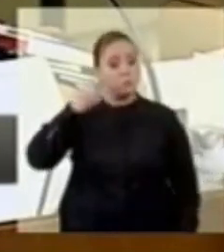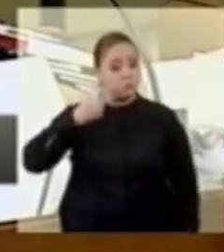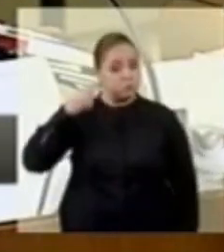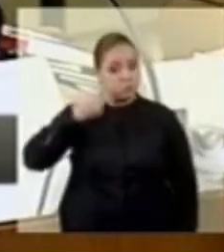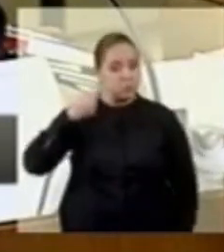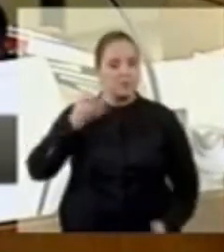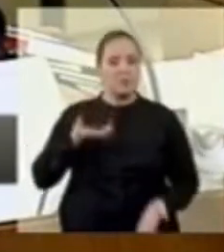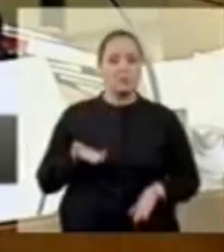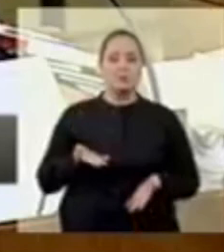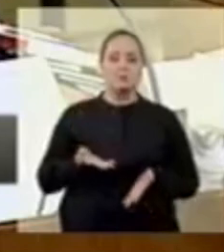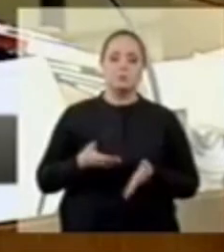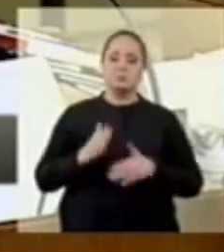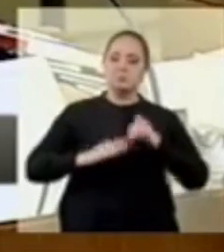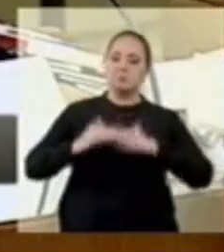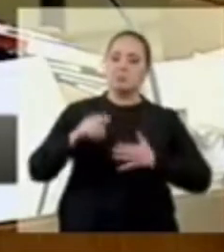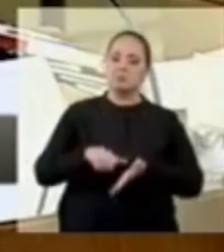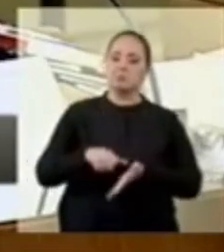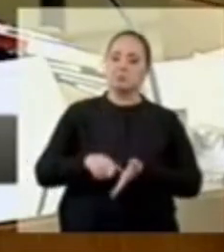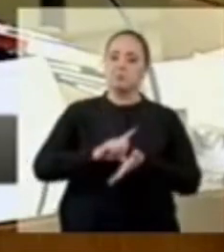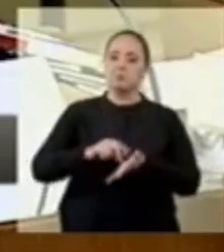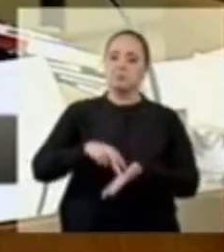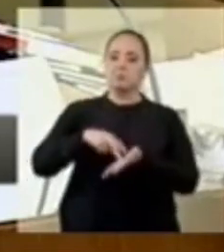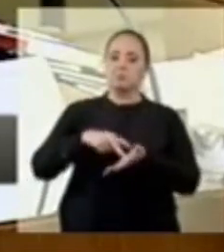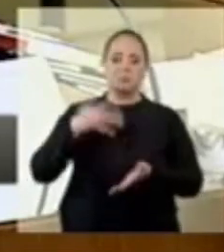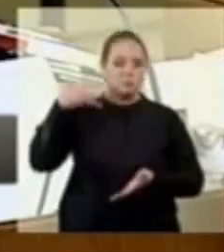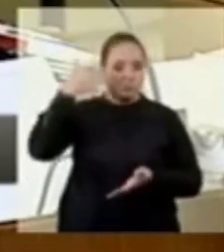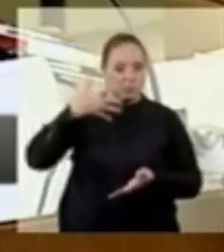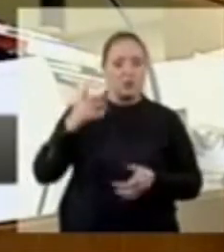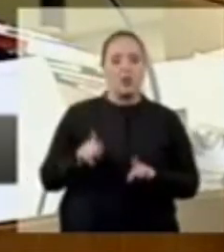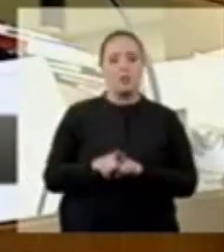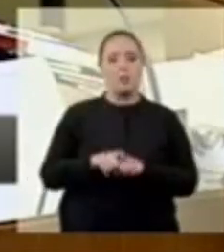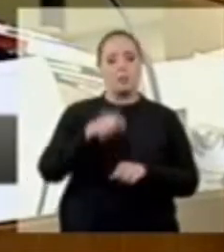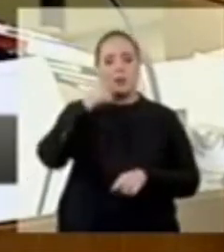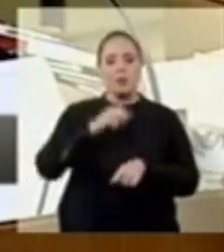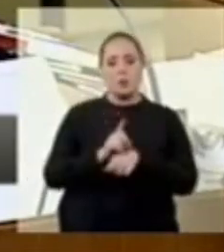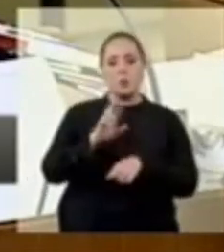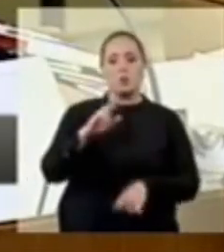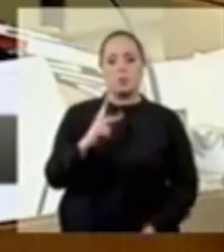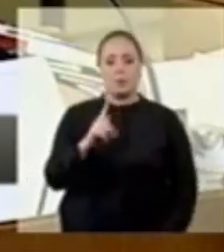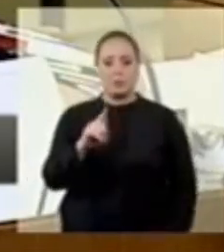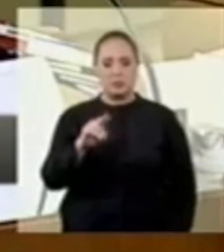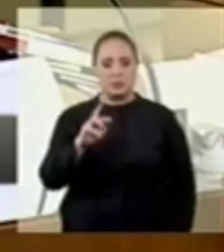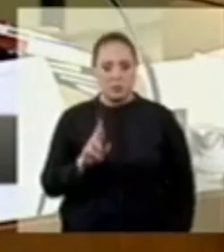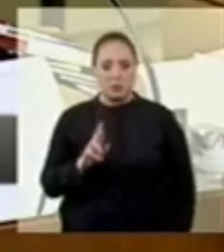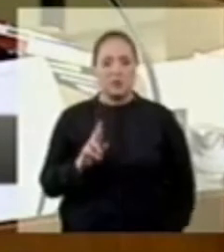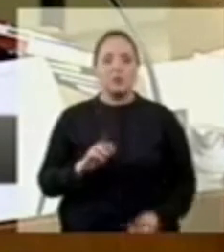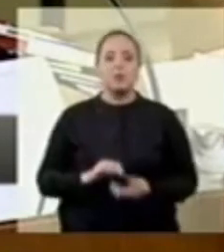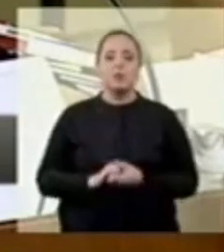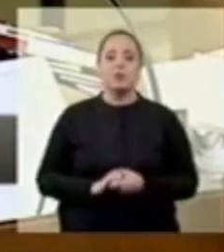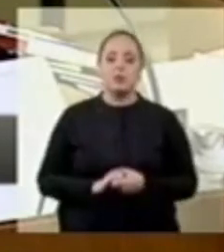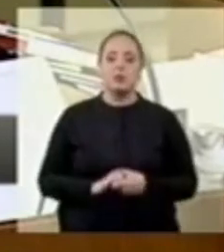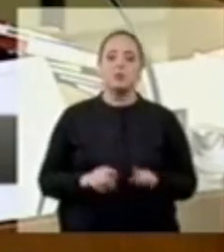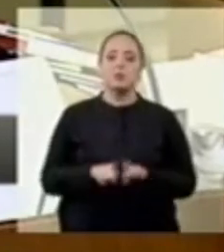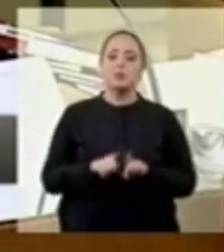nem de profissionais que se manifestarão tanto a procuradora-geral da república doutora raquel dodge como nem